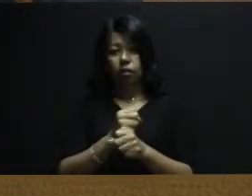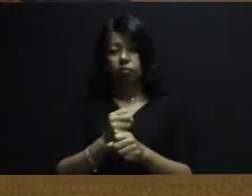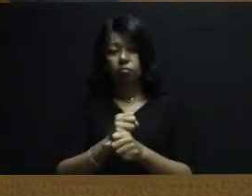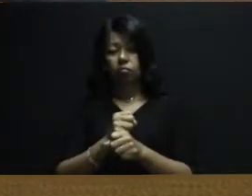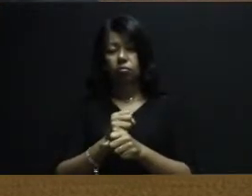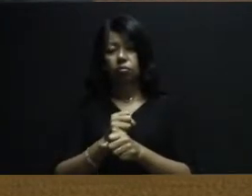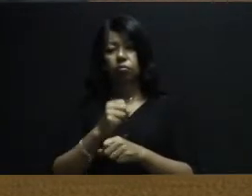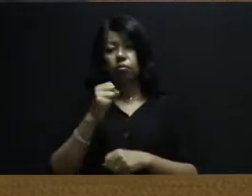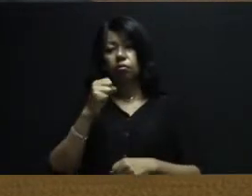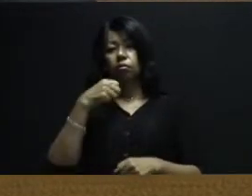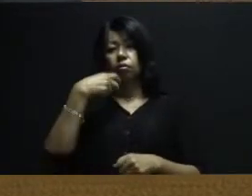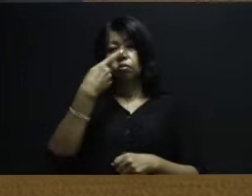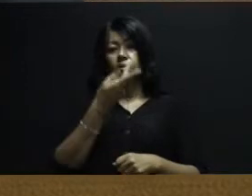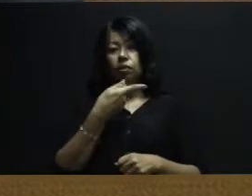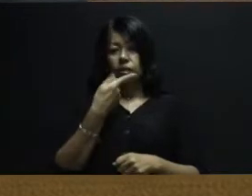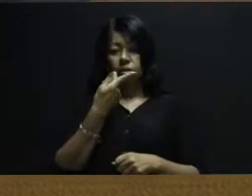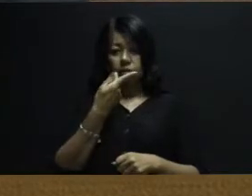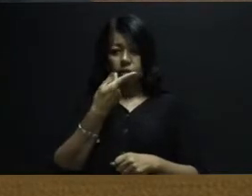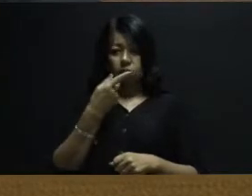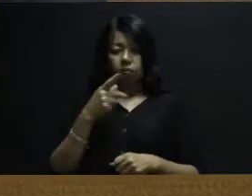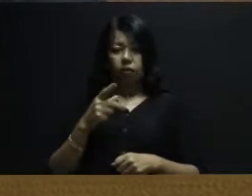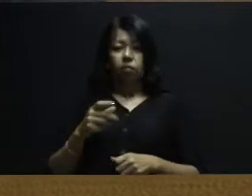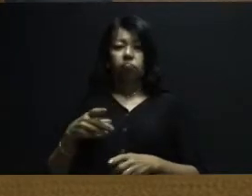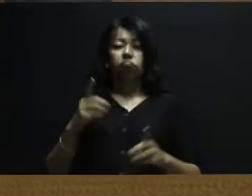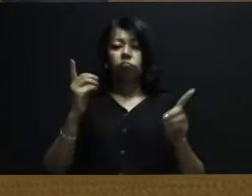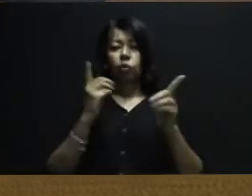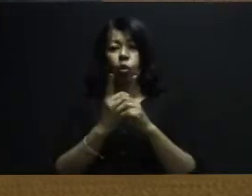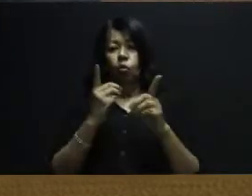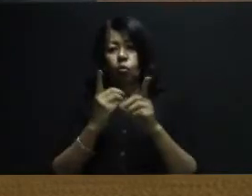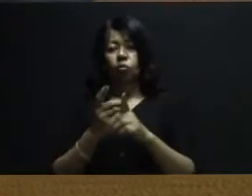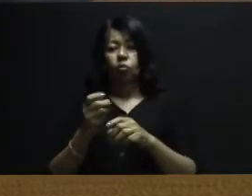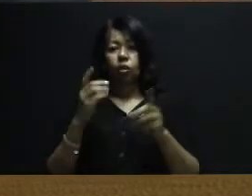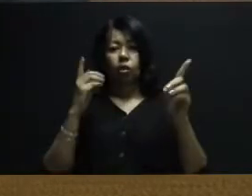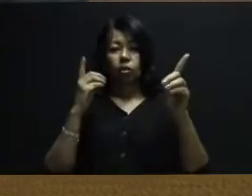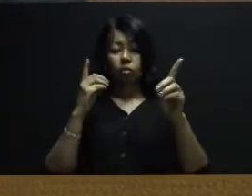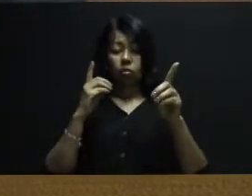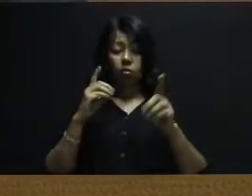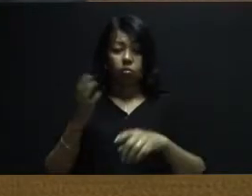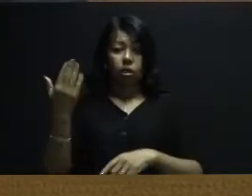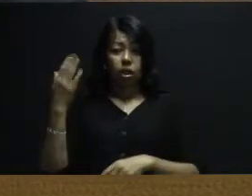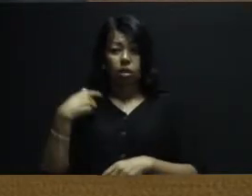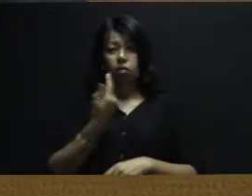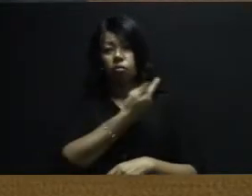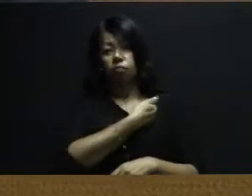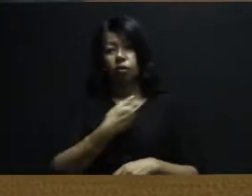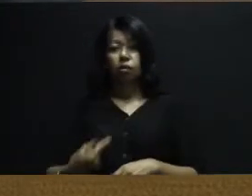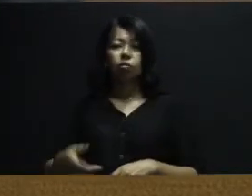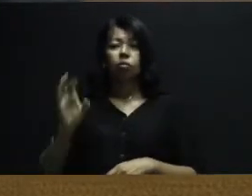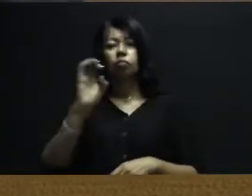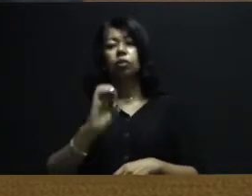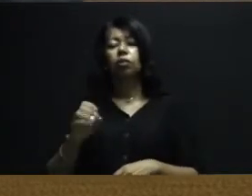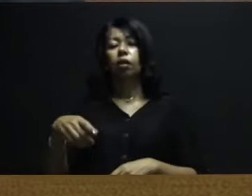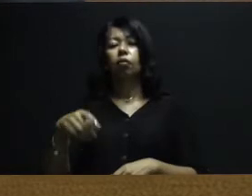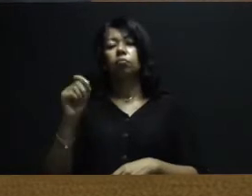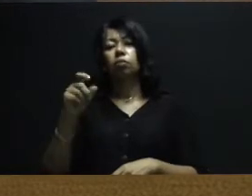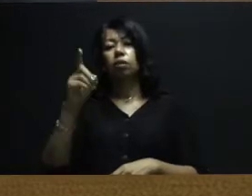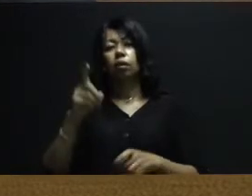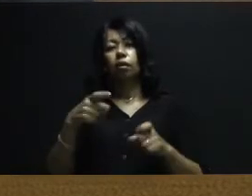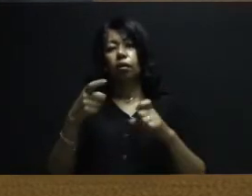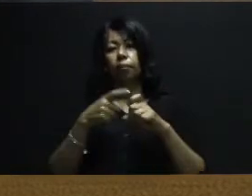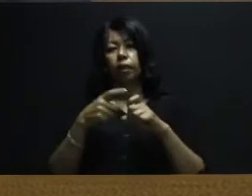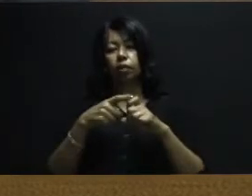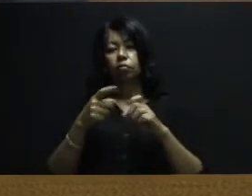dia desses eu estava num evento e encontrei um ex-governador de estado, que é médico, e quando